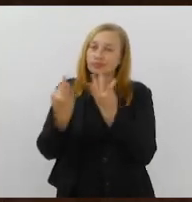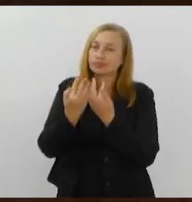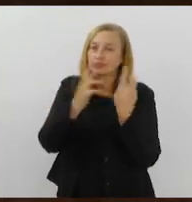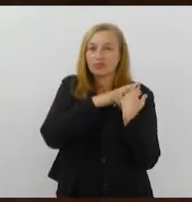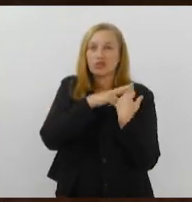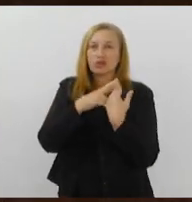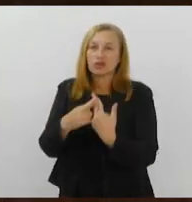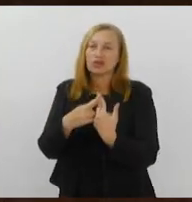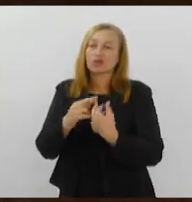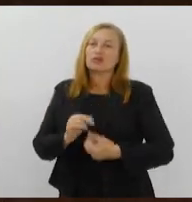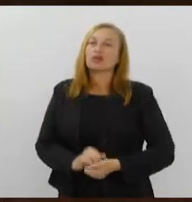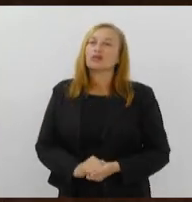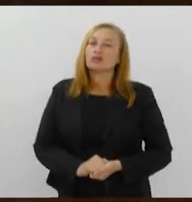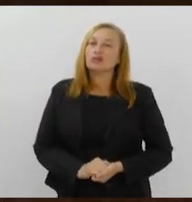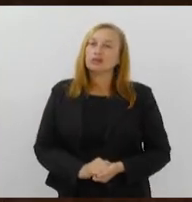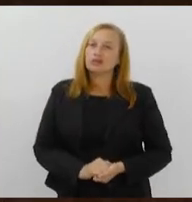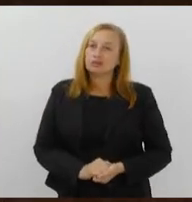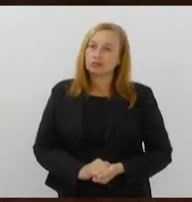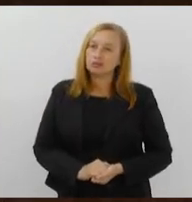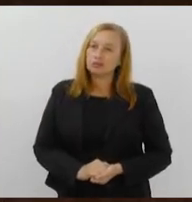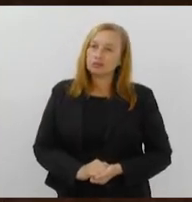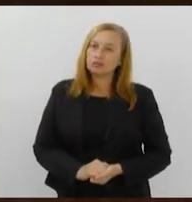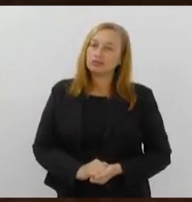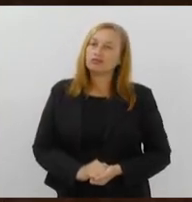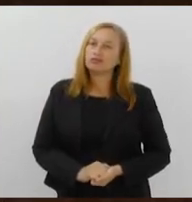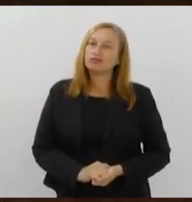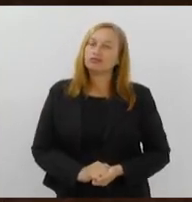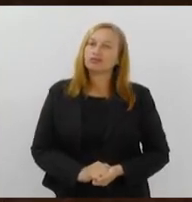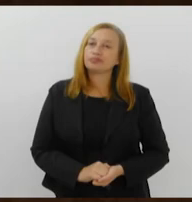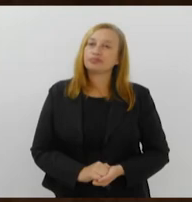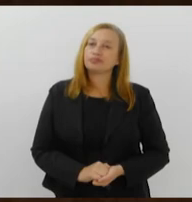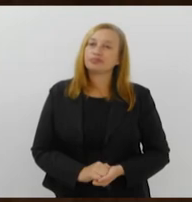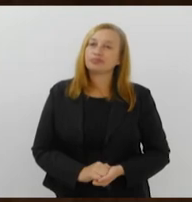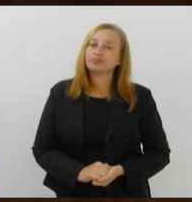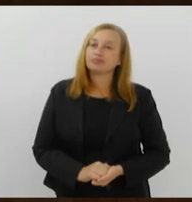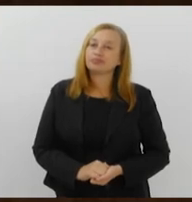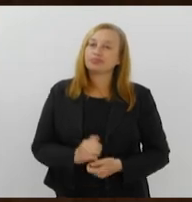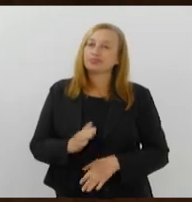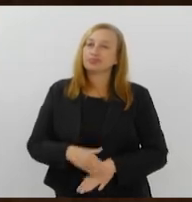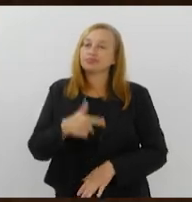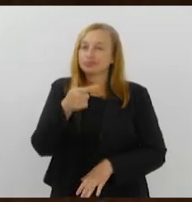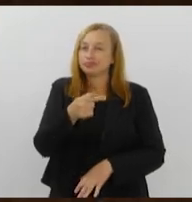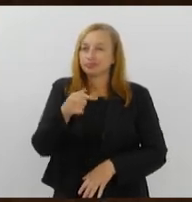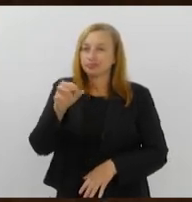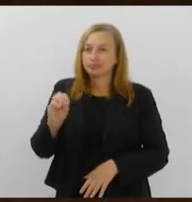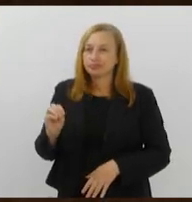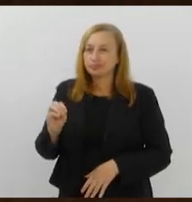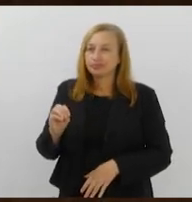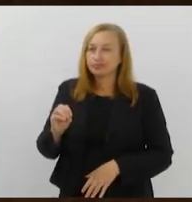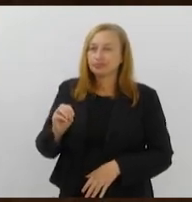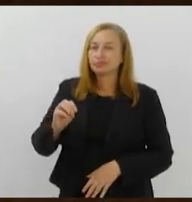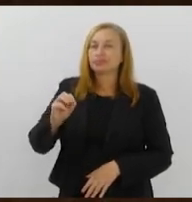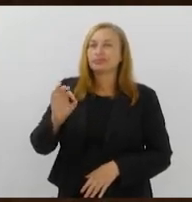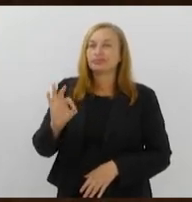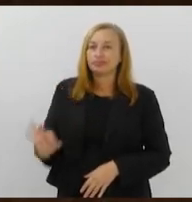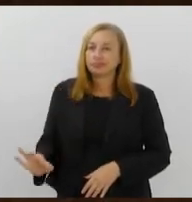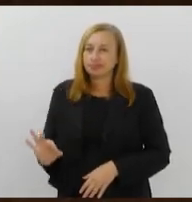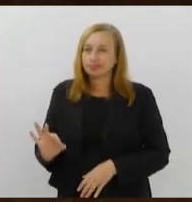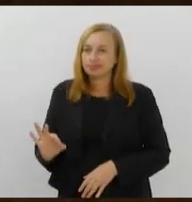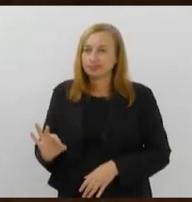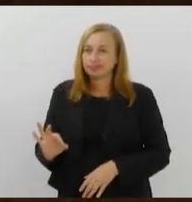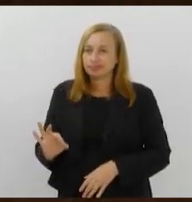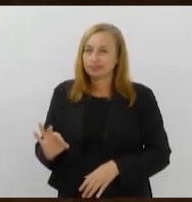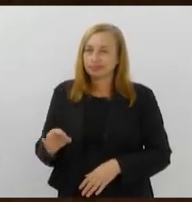responsável, agricultor diretamente ligado à agricultura familiar, responsável por mais de 70% do abastecimento das